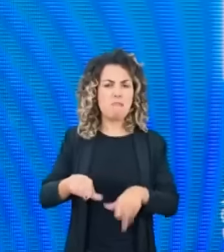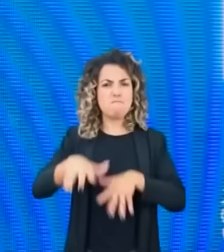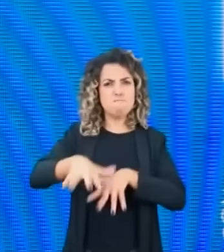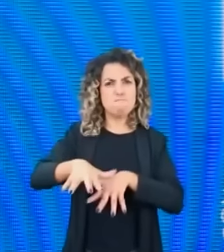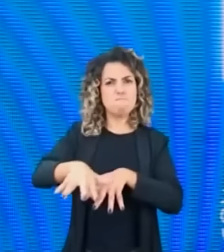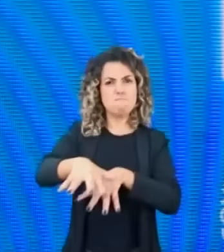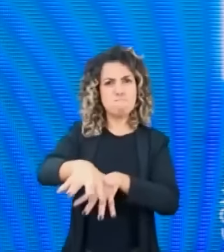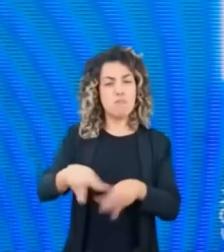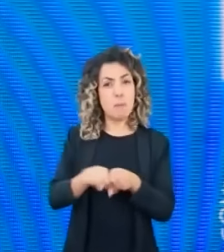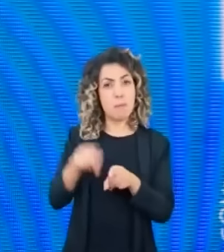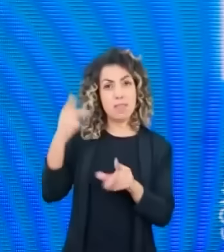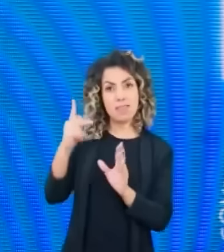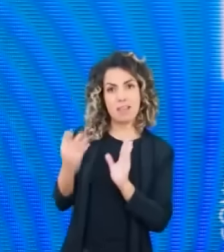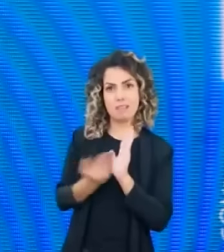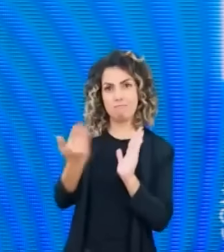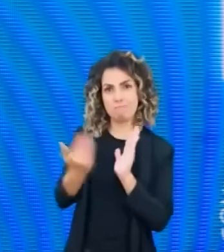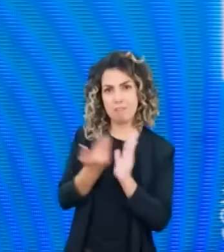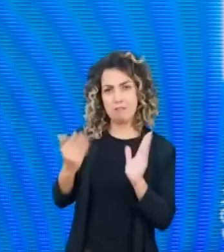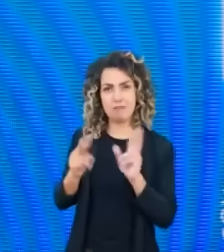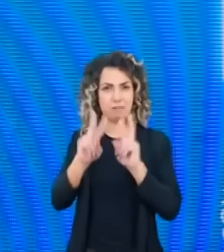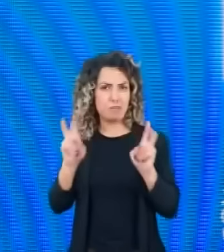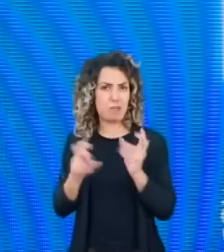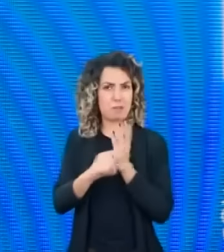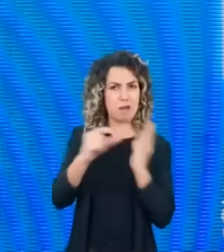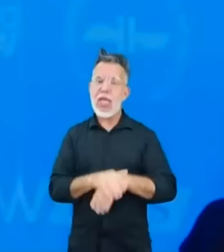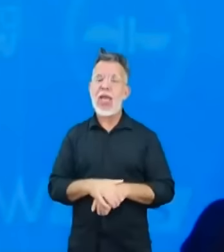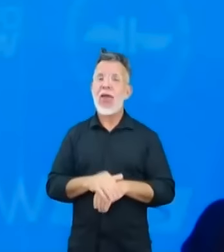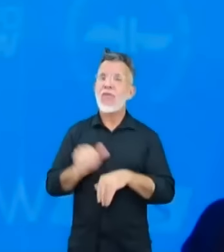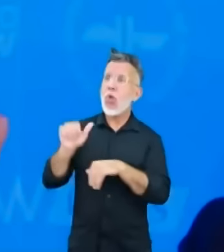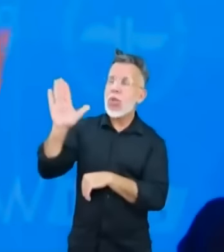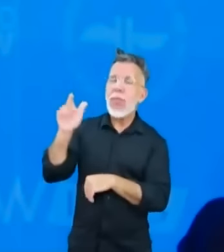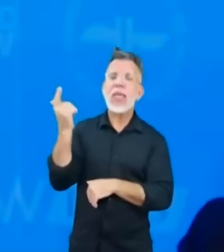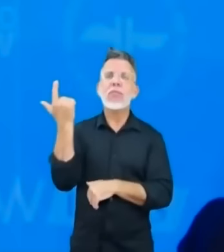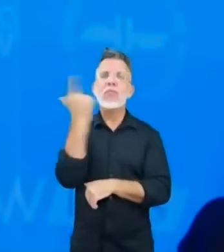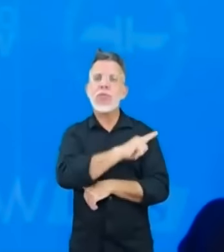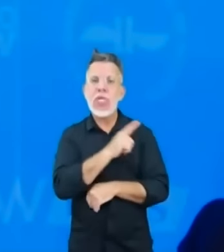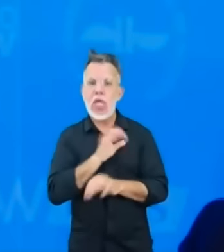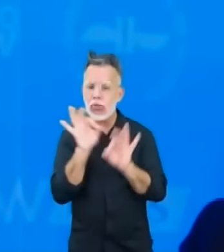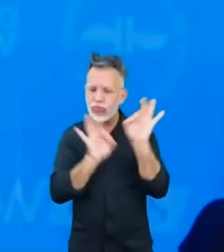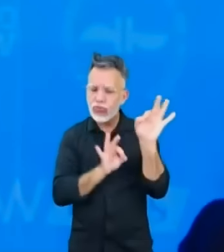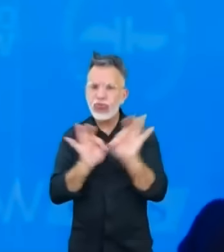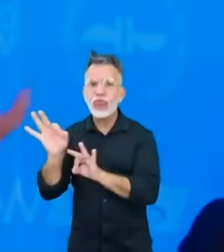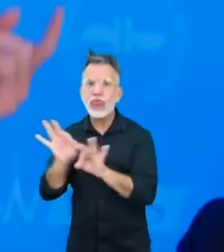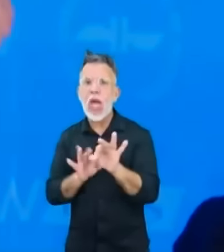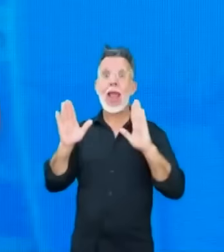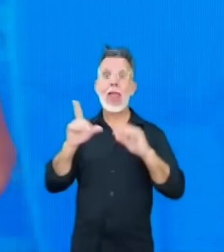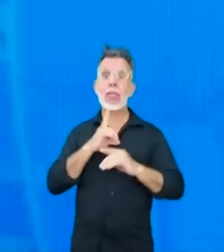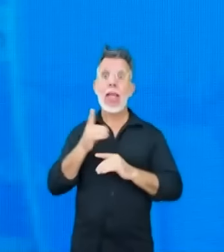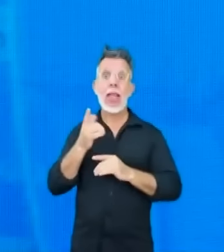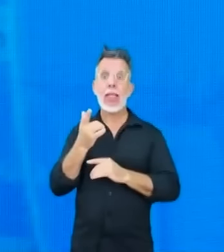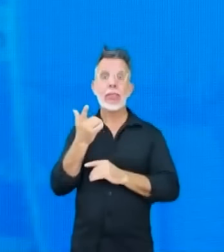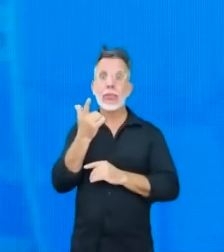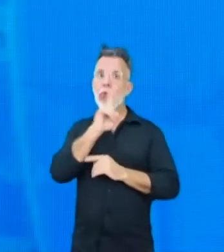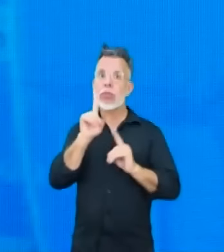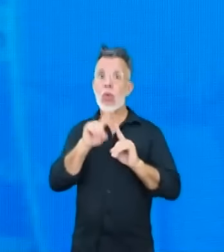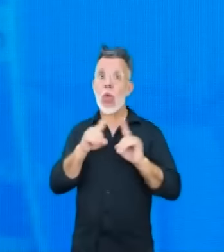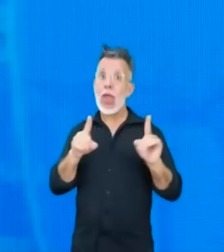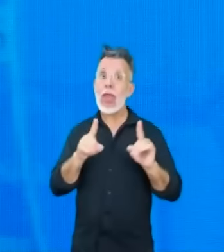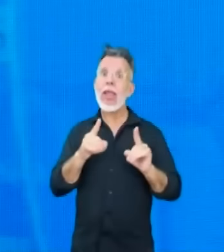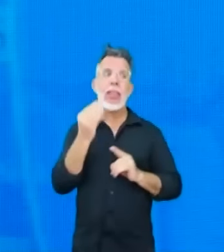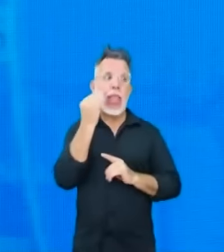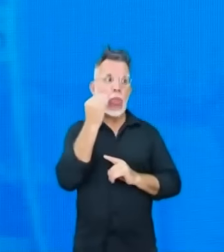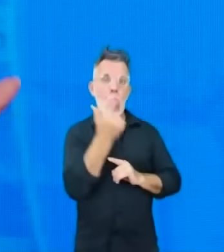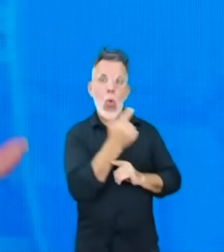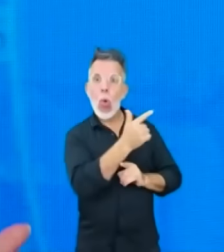favor. Com os ânimos já mais calmos entre os seis participantes, o debate começou de maneira tranquila. Tabata Amaral, do